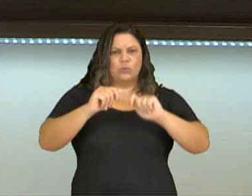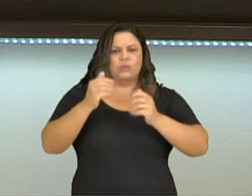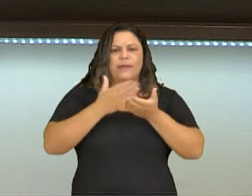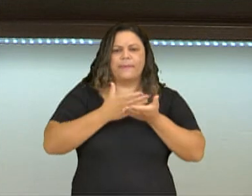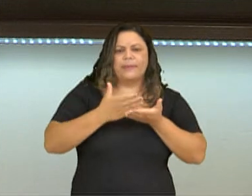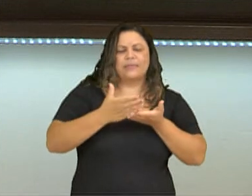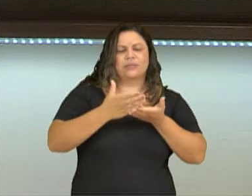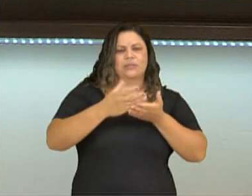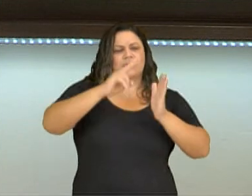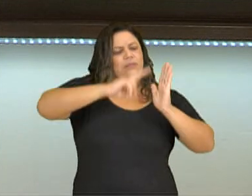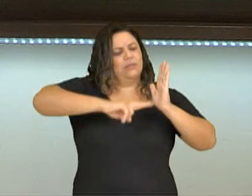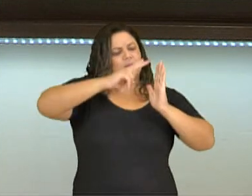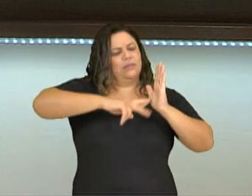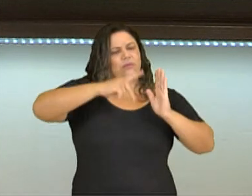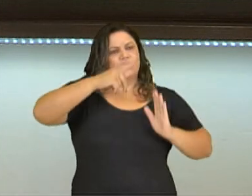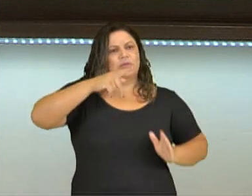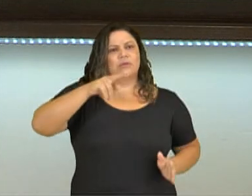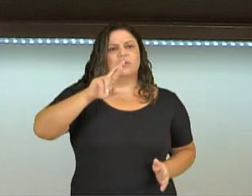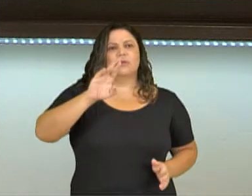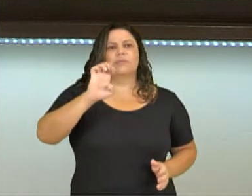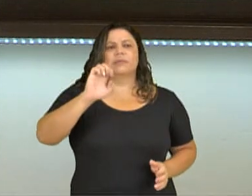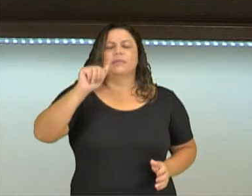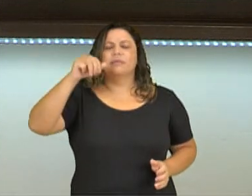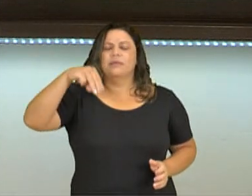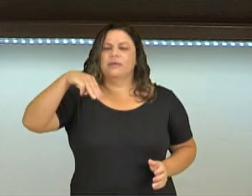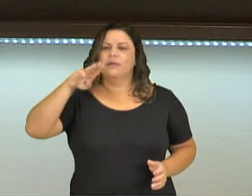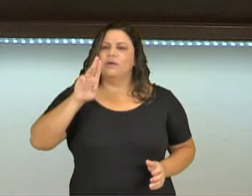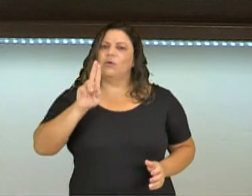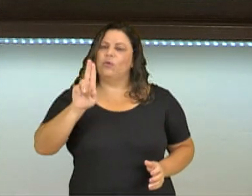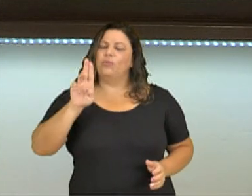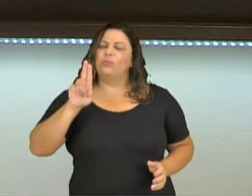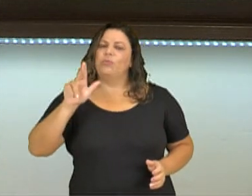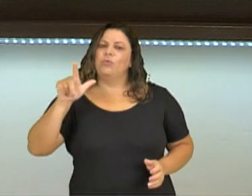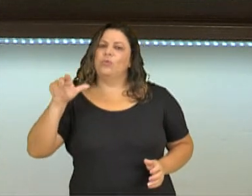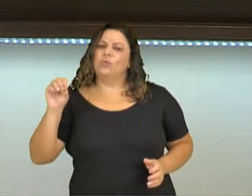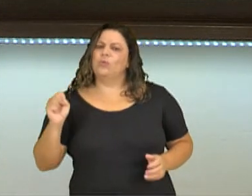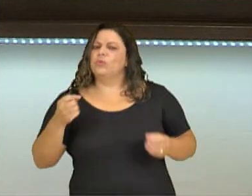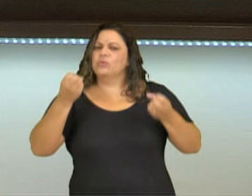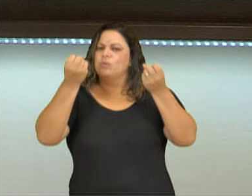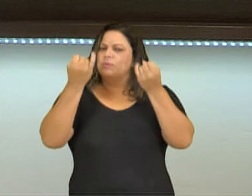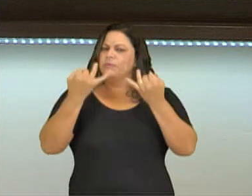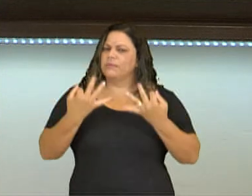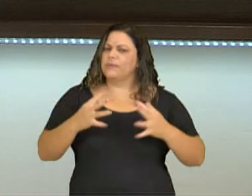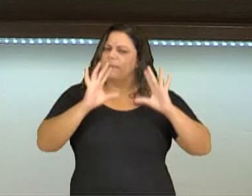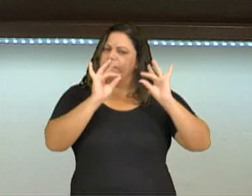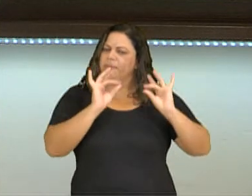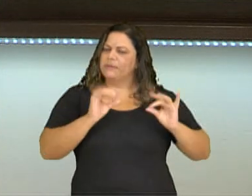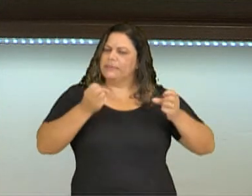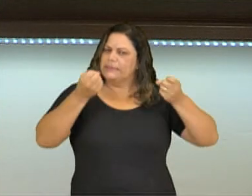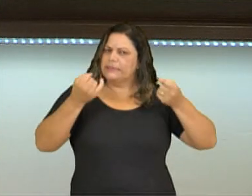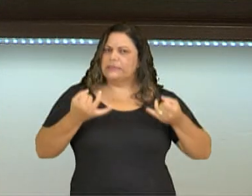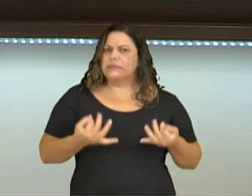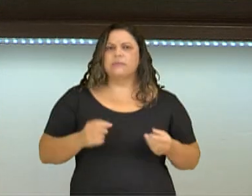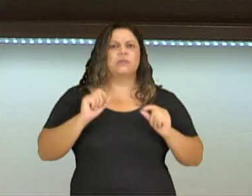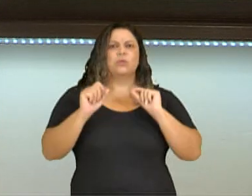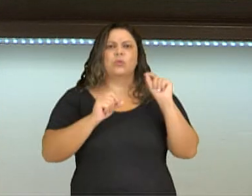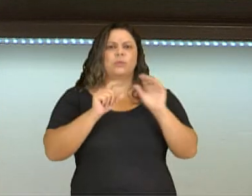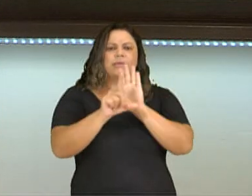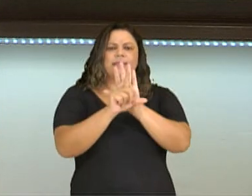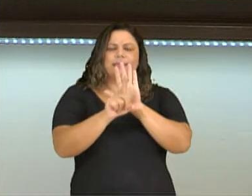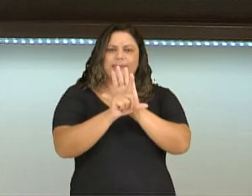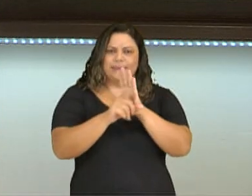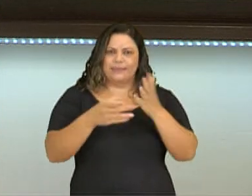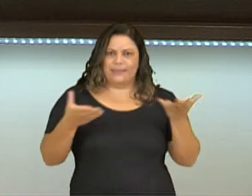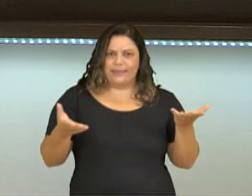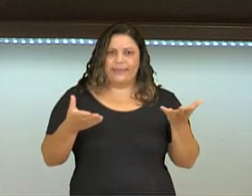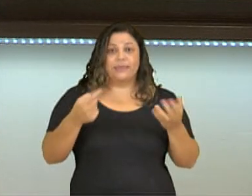dos preâmbulos, como que vocês definem essa parte da lei, como que vocês explicam do que trata essa parte da lei. Tá,